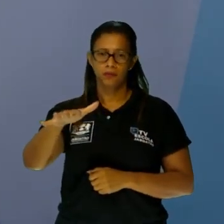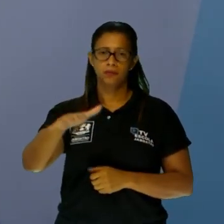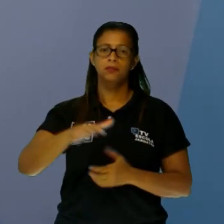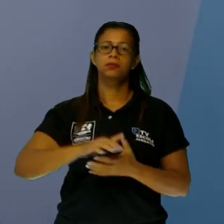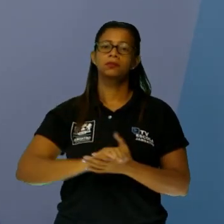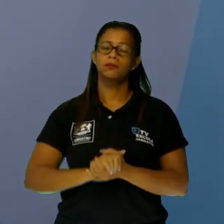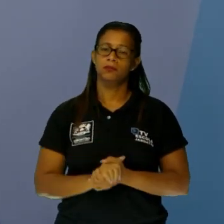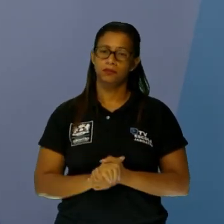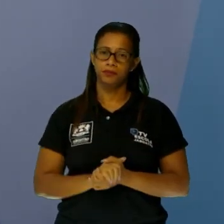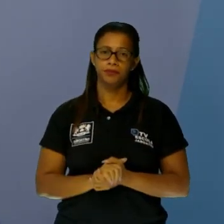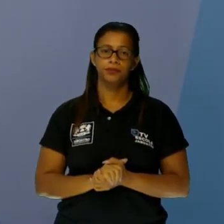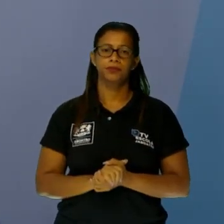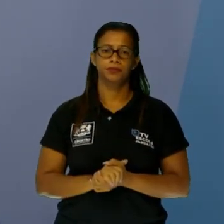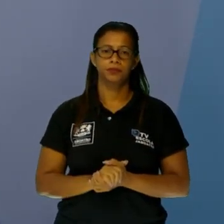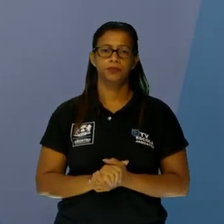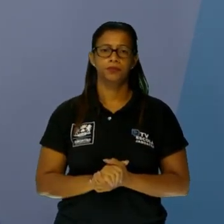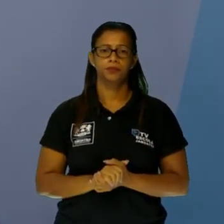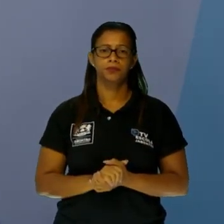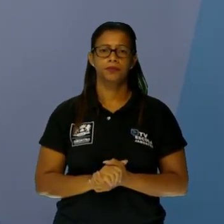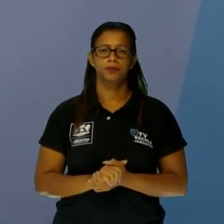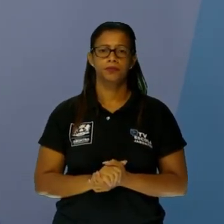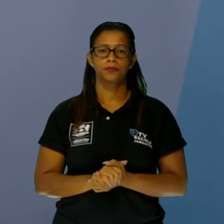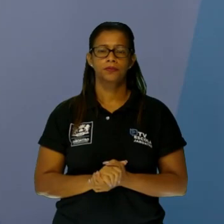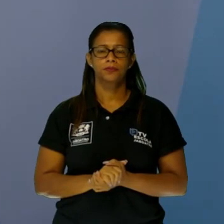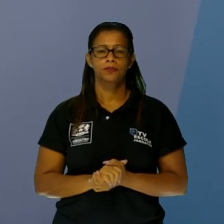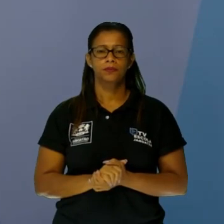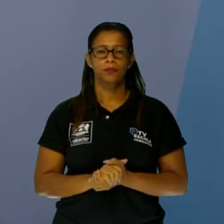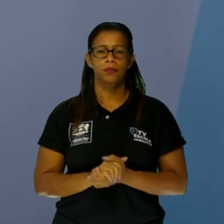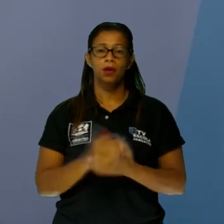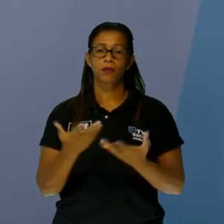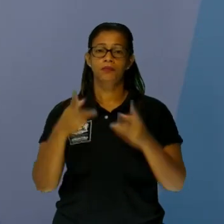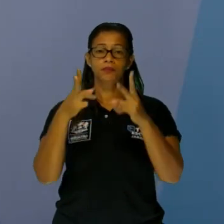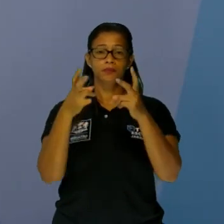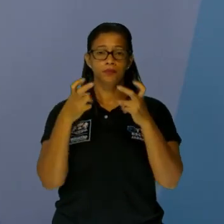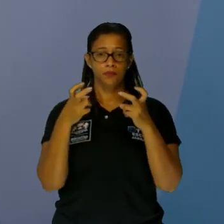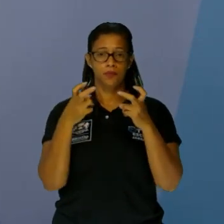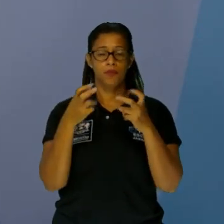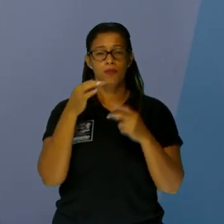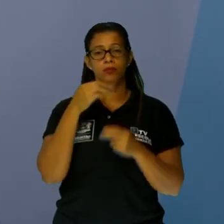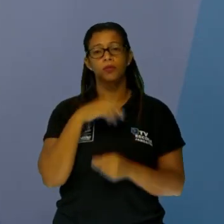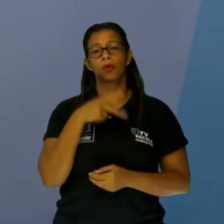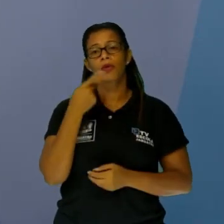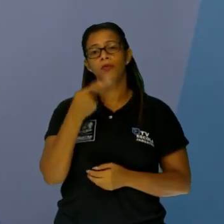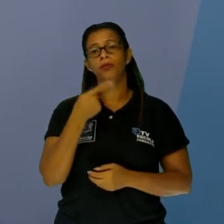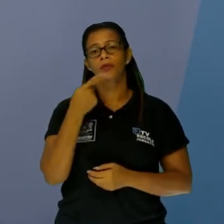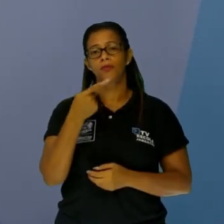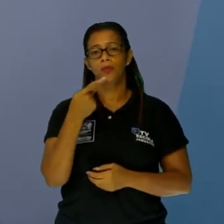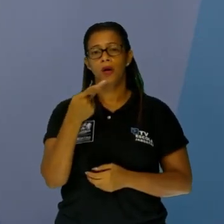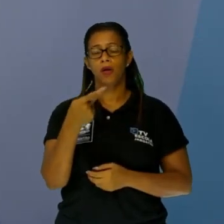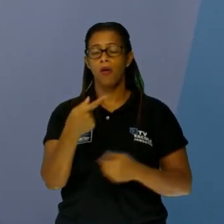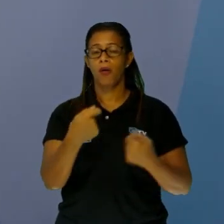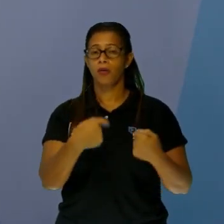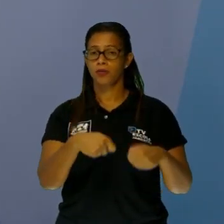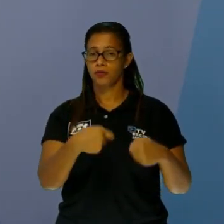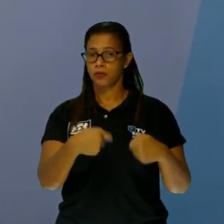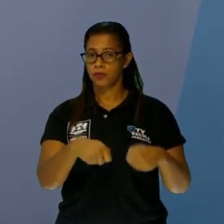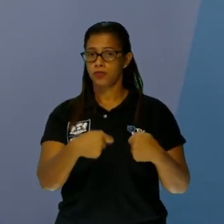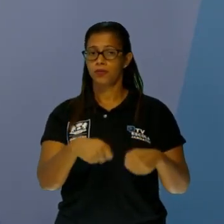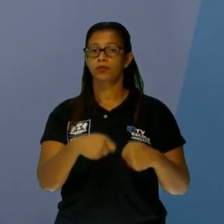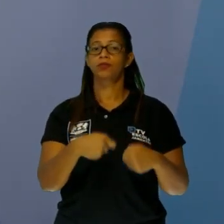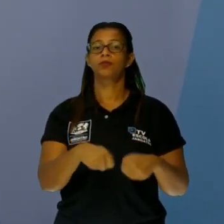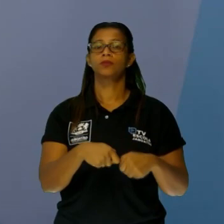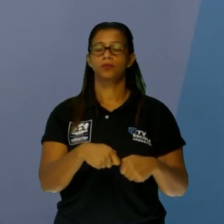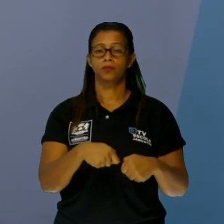e assim por diante. Então percebam que nesse caso daí, ó, quando eu digo que deveriam fazer alguma coisa, they